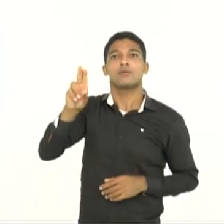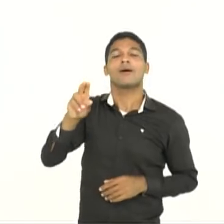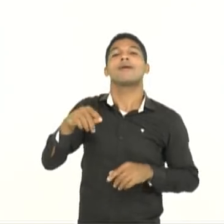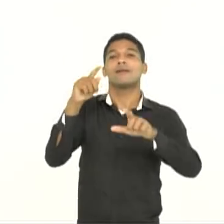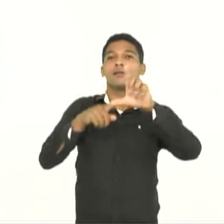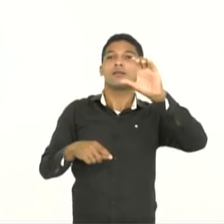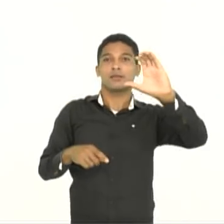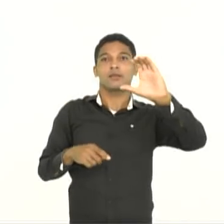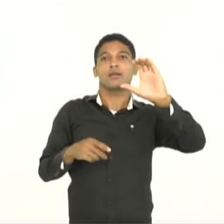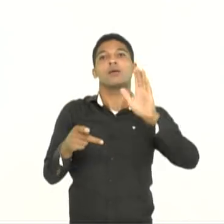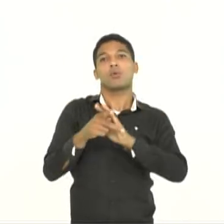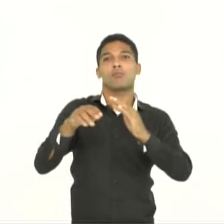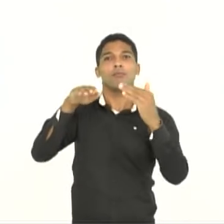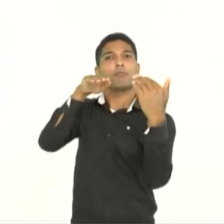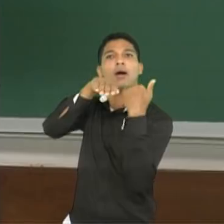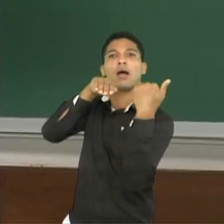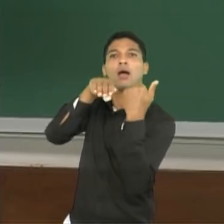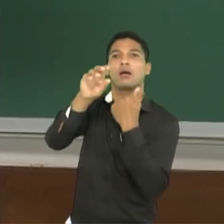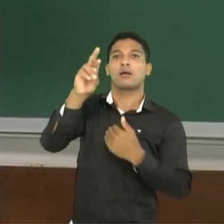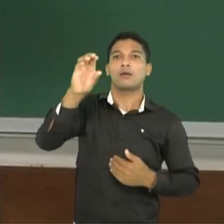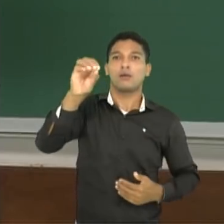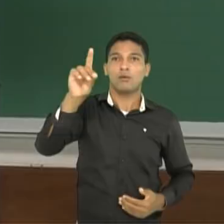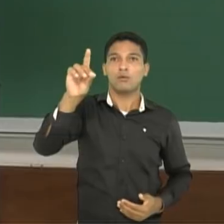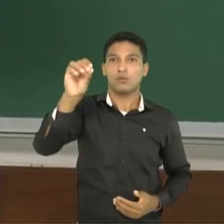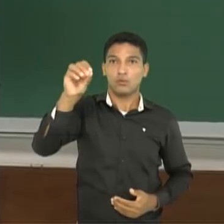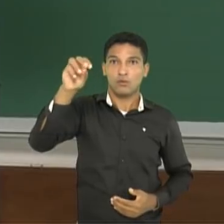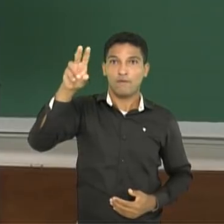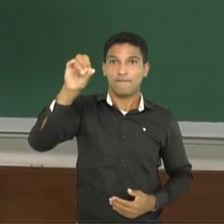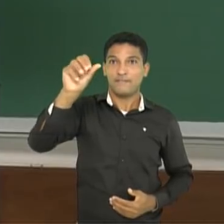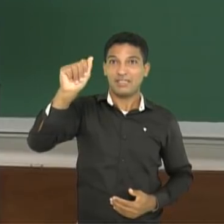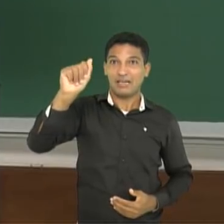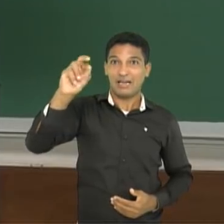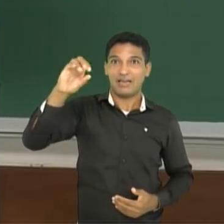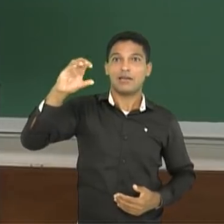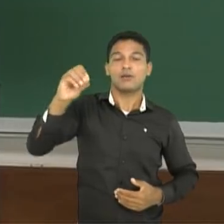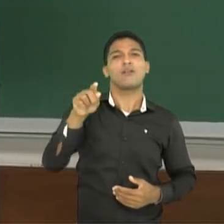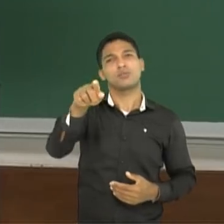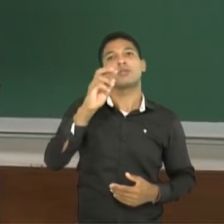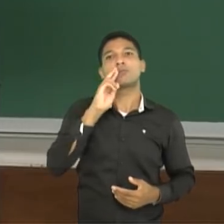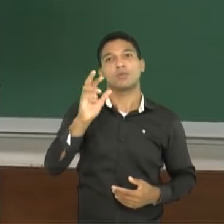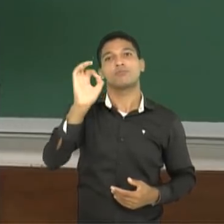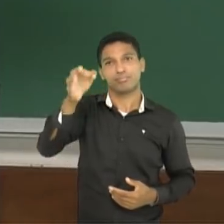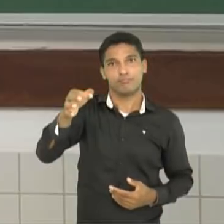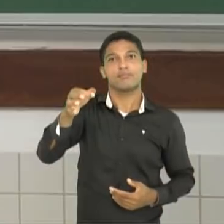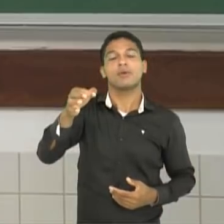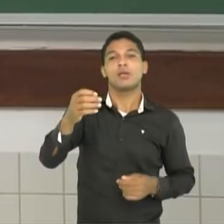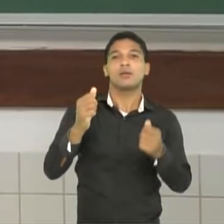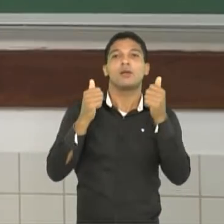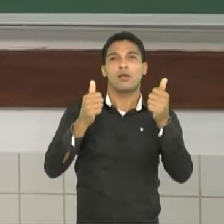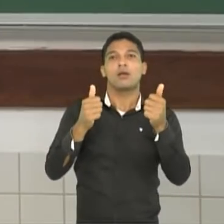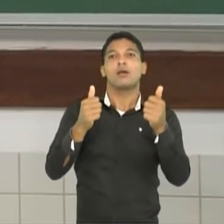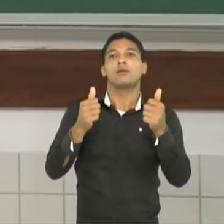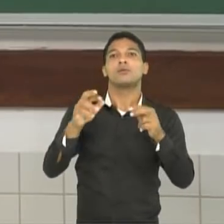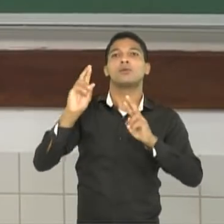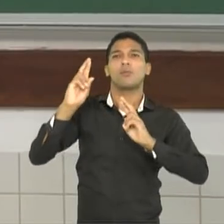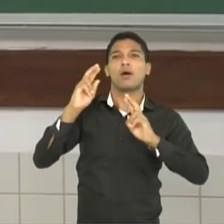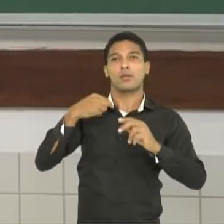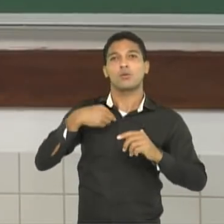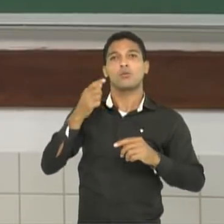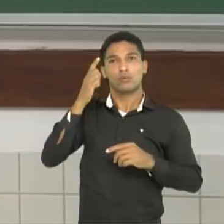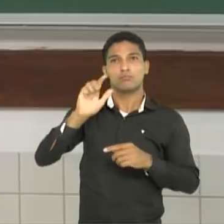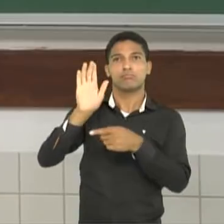o rodoviário, acertou, certo? Então, espero ter contribuído na aula de hoje com vocês, em falar um pouquinho